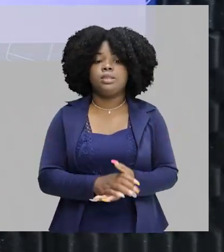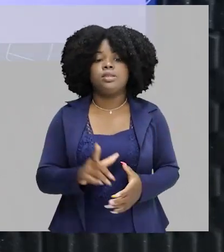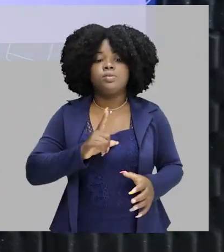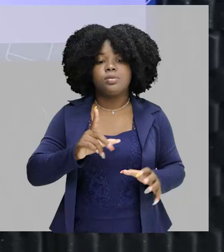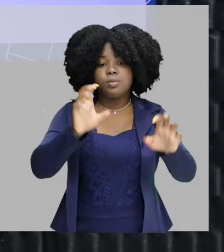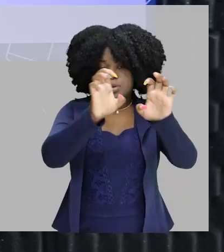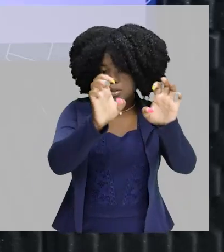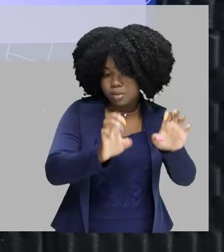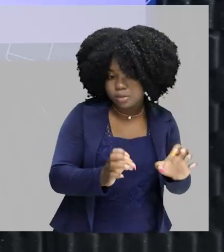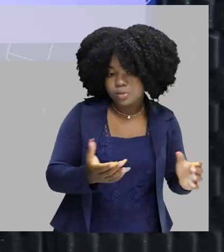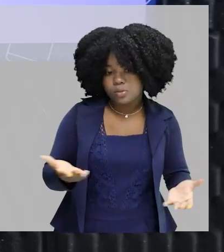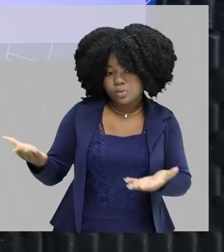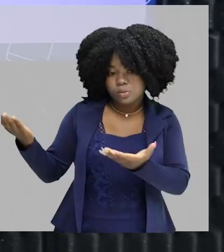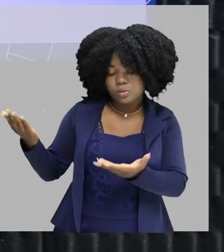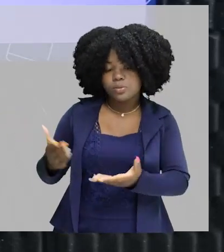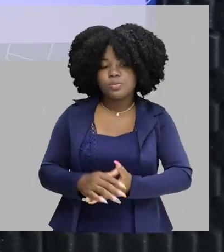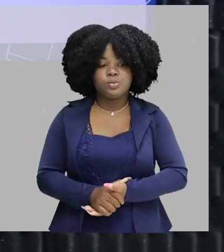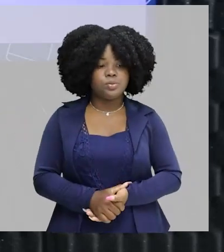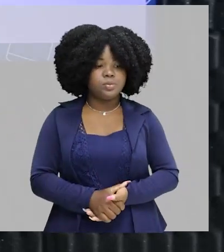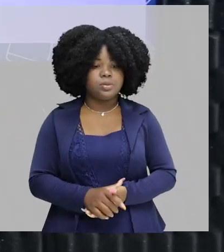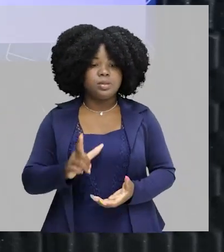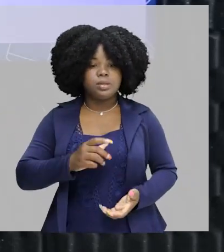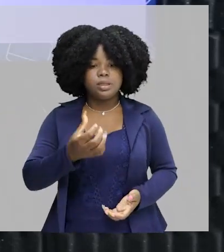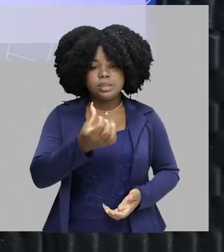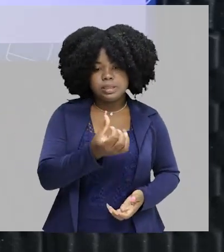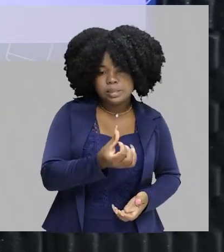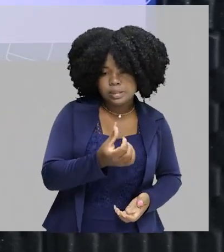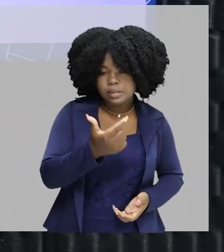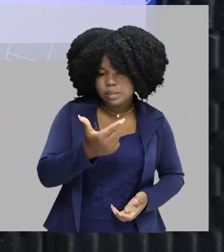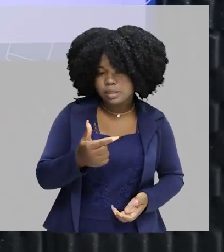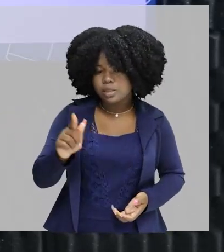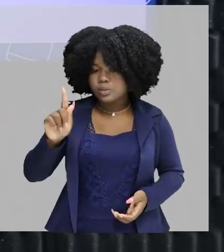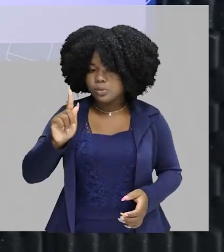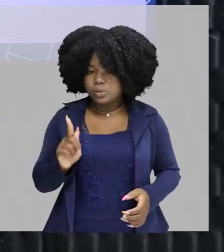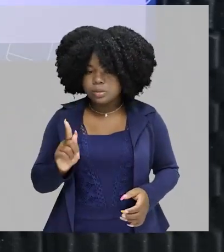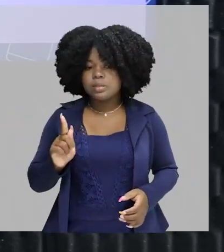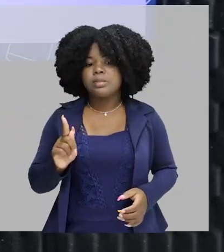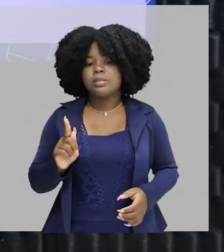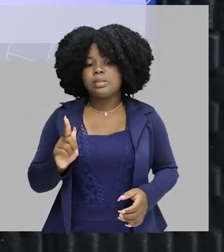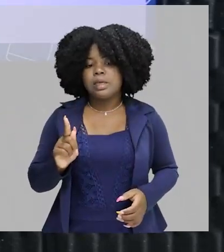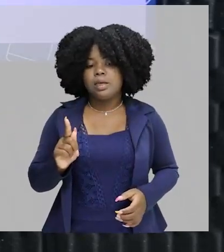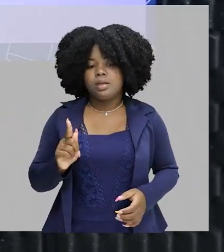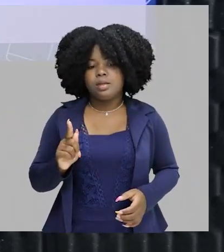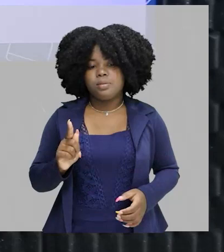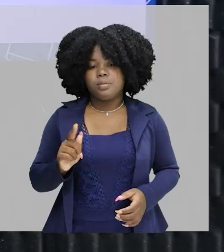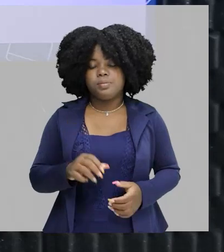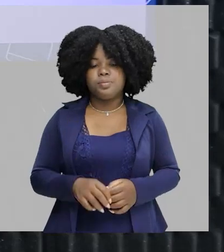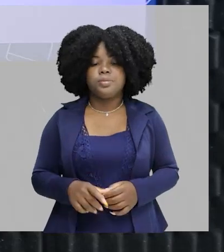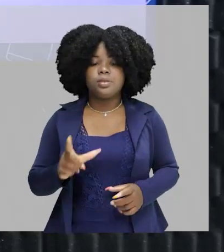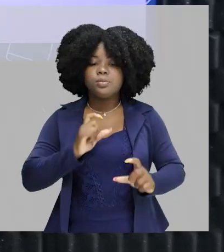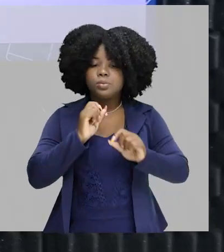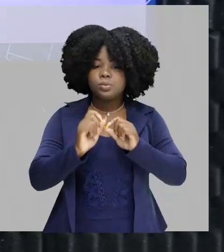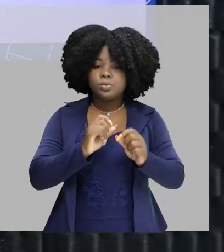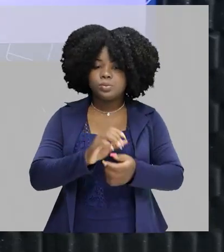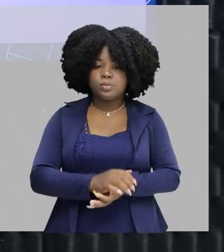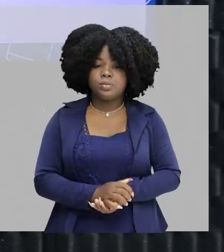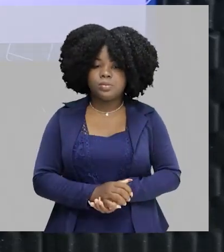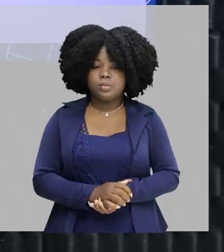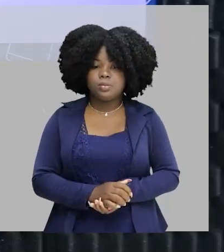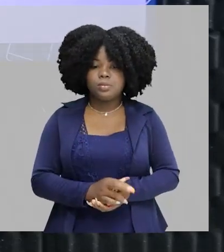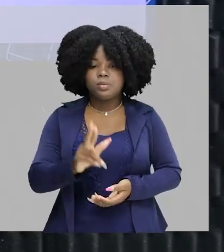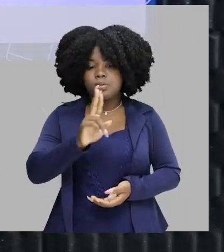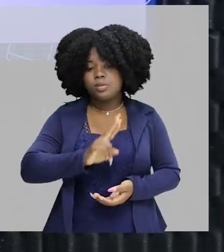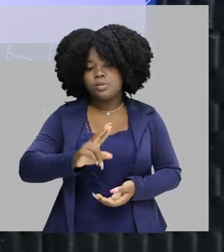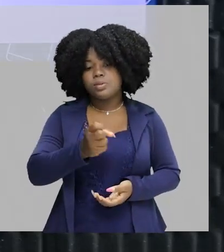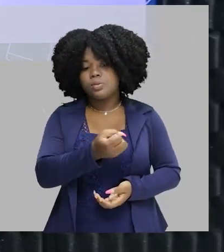beleza, partindo-se de 62 gramas do fosfato de cálcio e usando-se